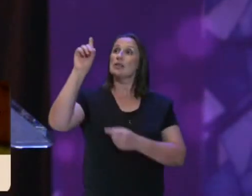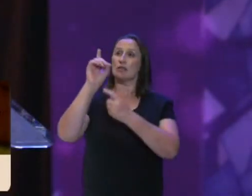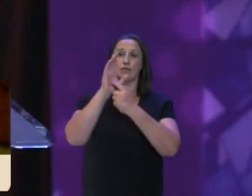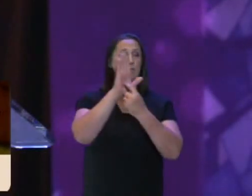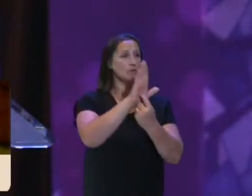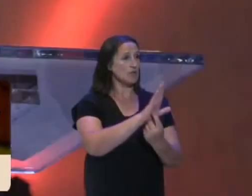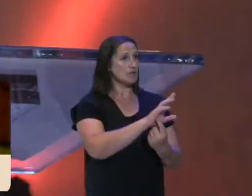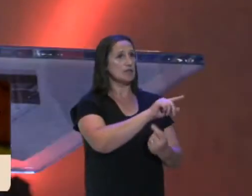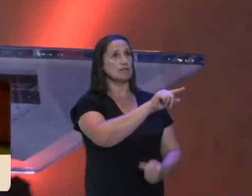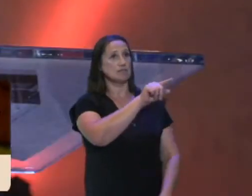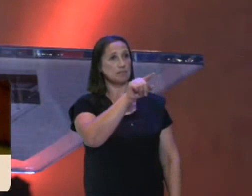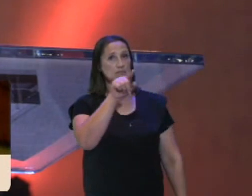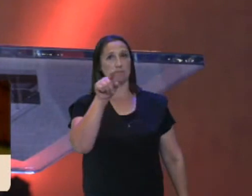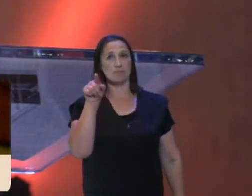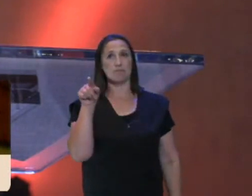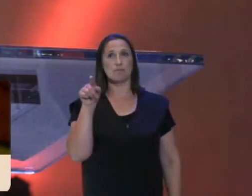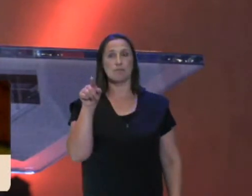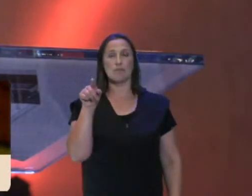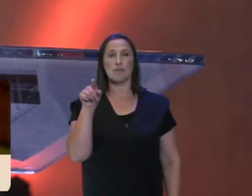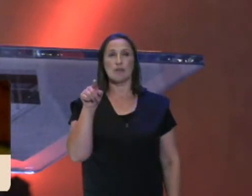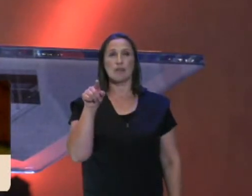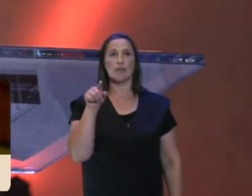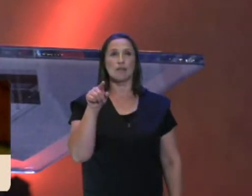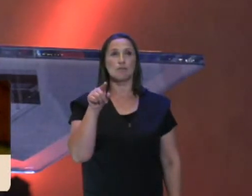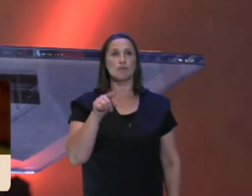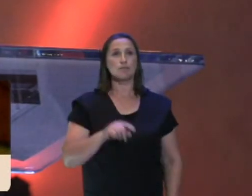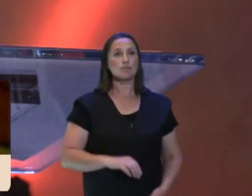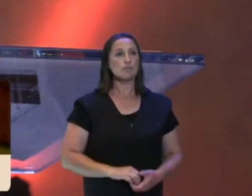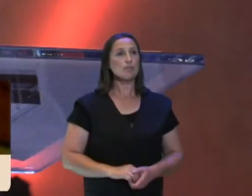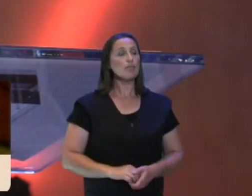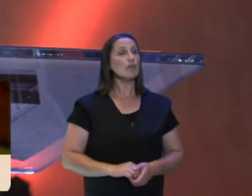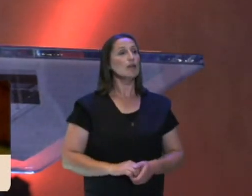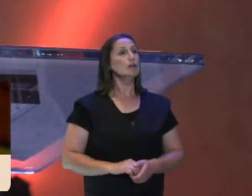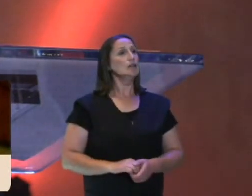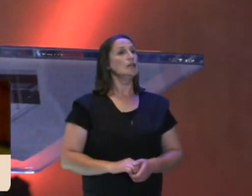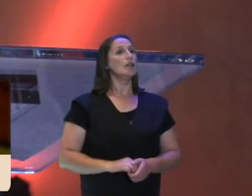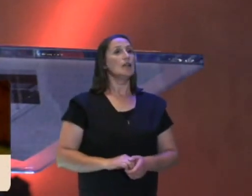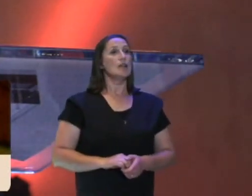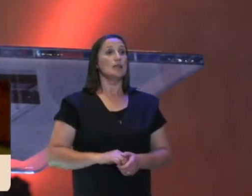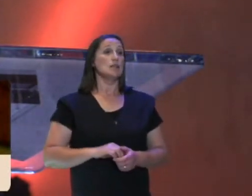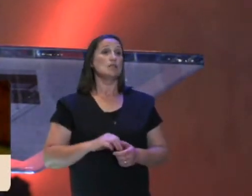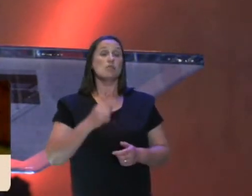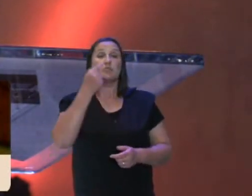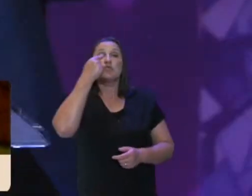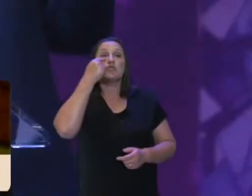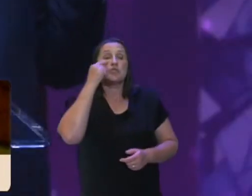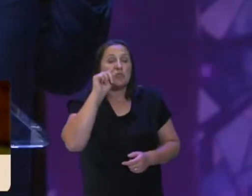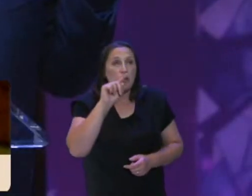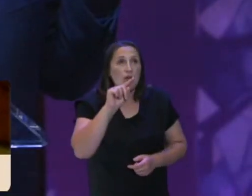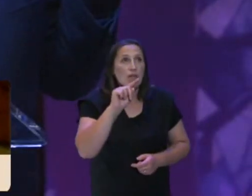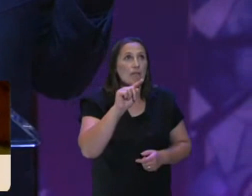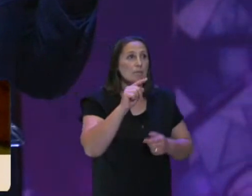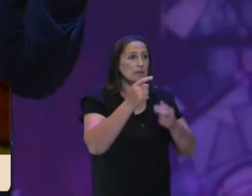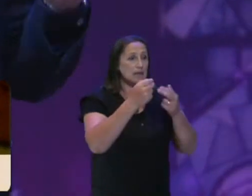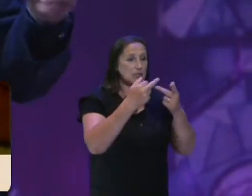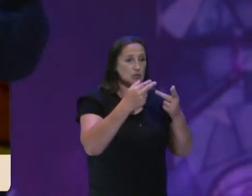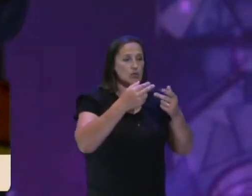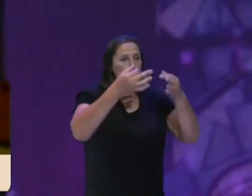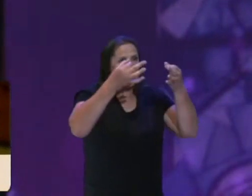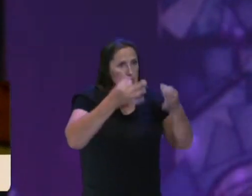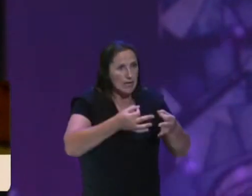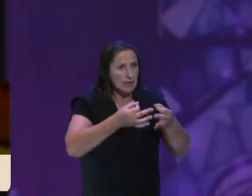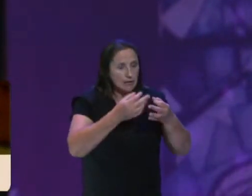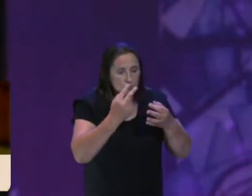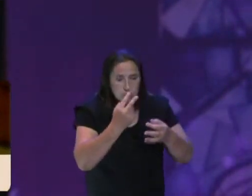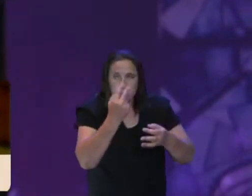você. Por isso, não se descobre alvo-chave e prioridade olhando para trás.